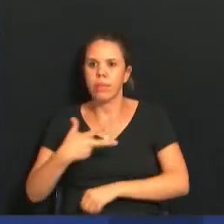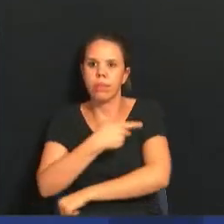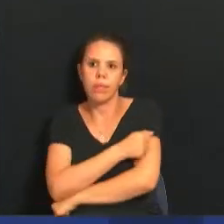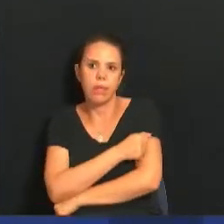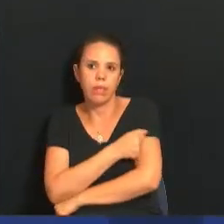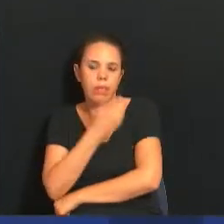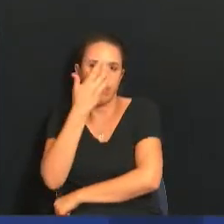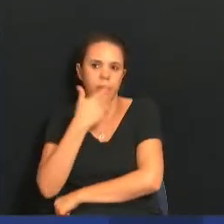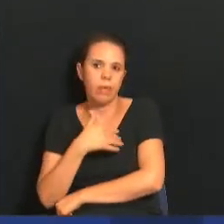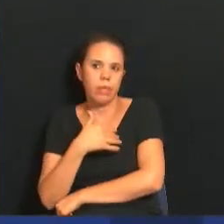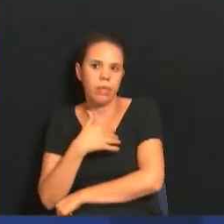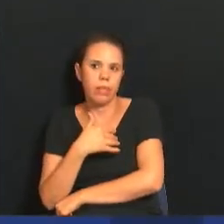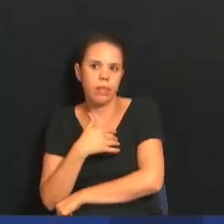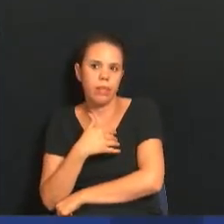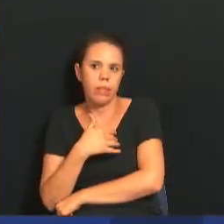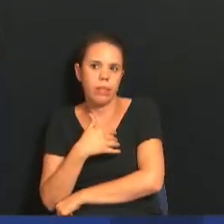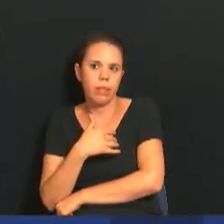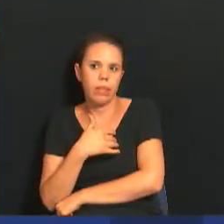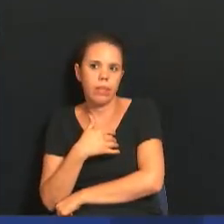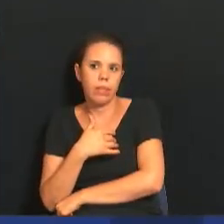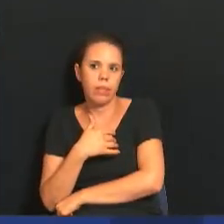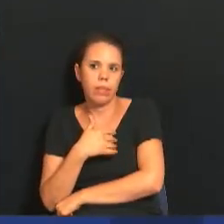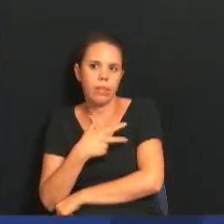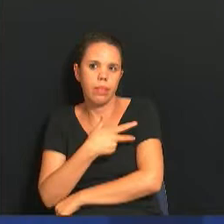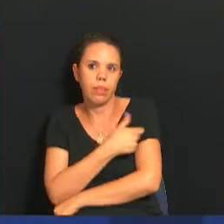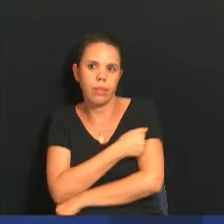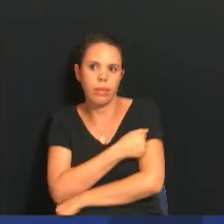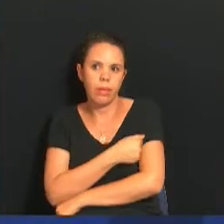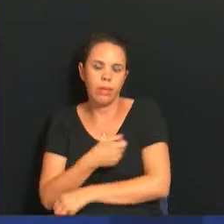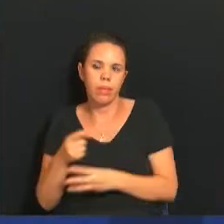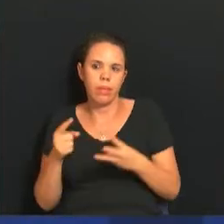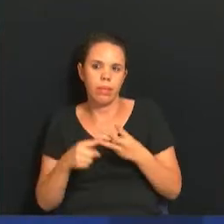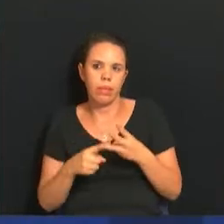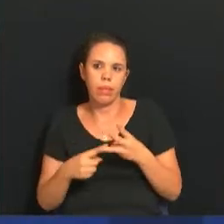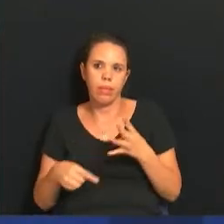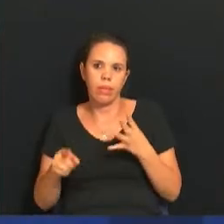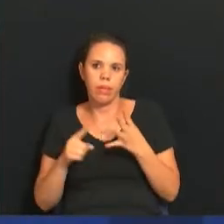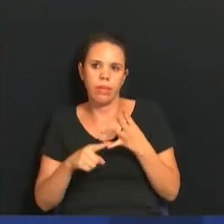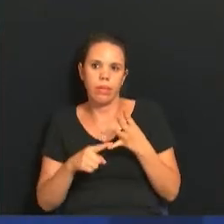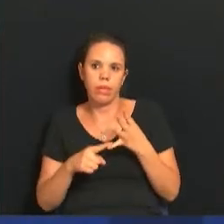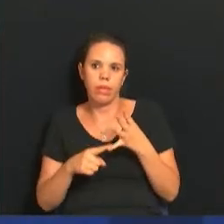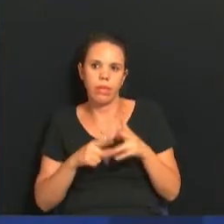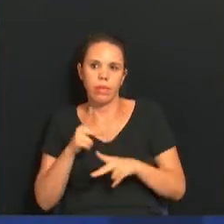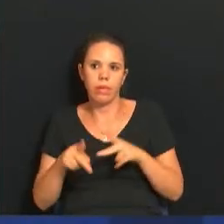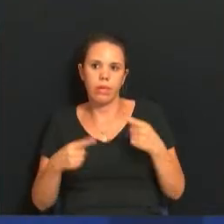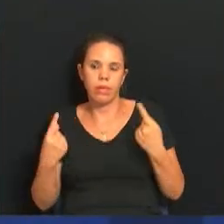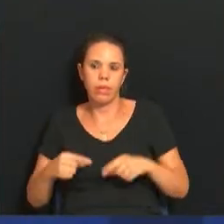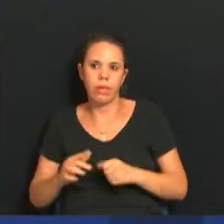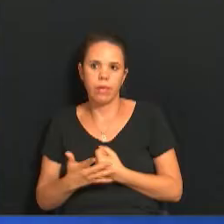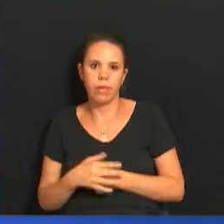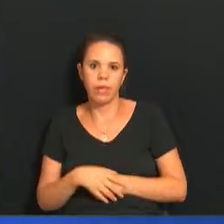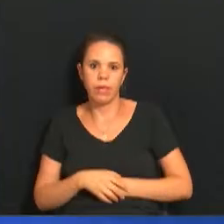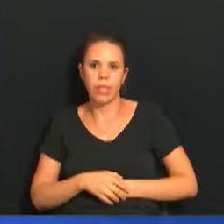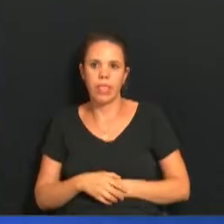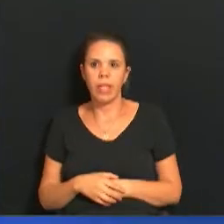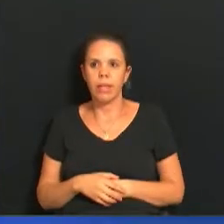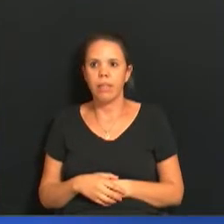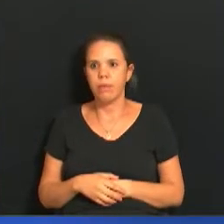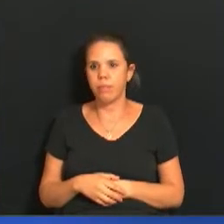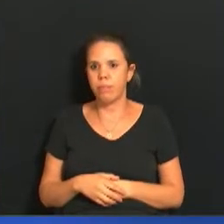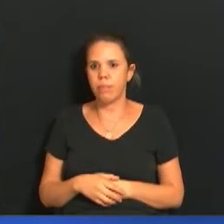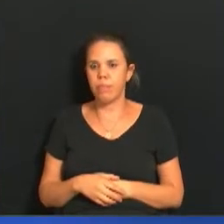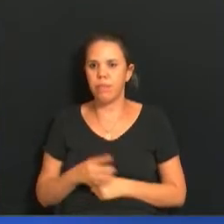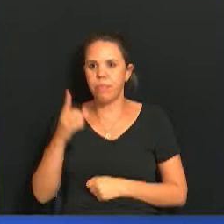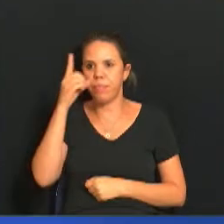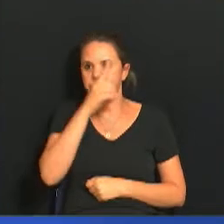das crianças, além da aplicação da terceira e quarta dose contra a Covid-19. O